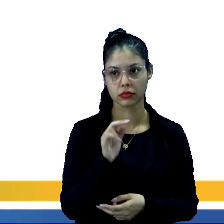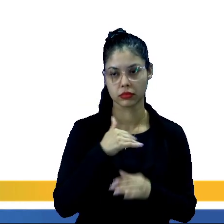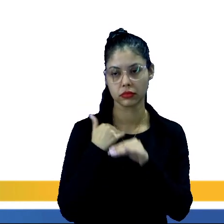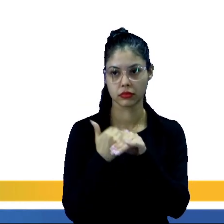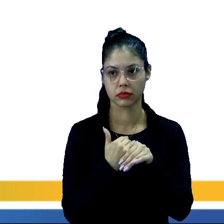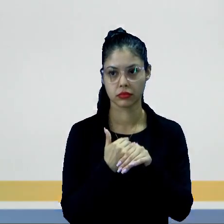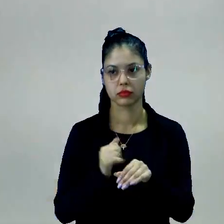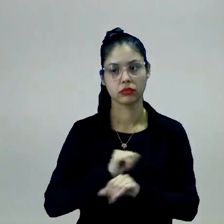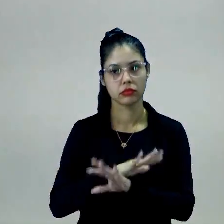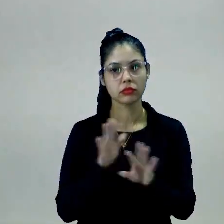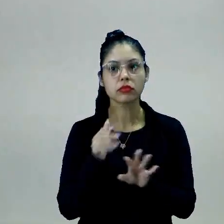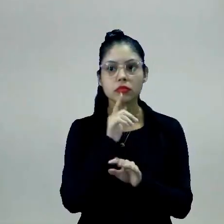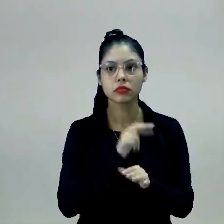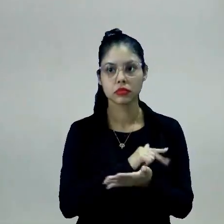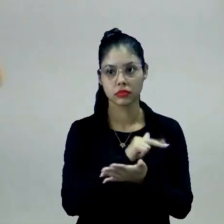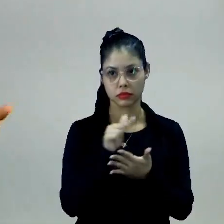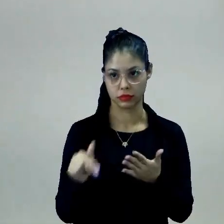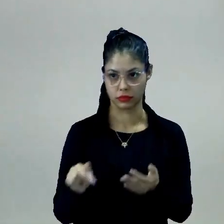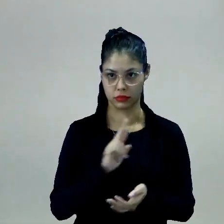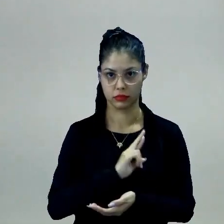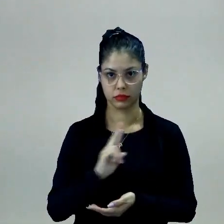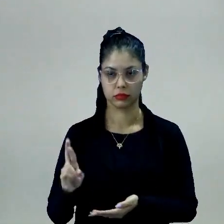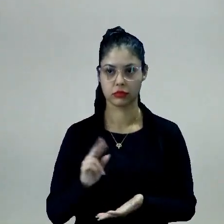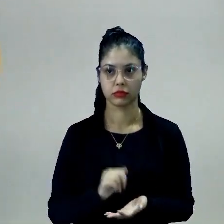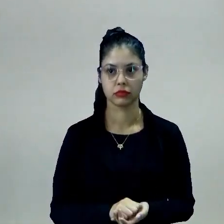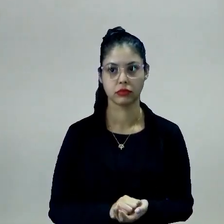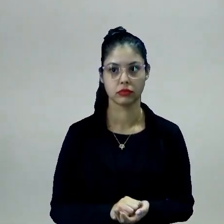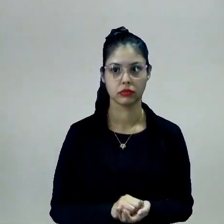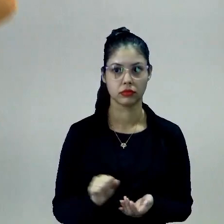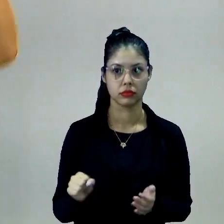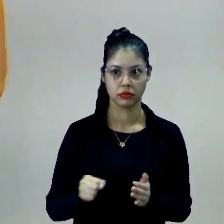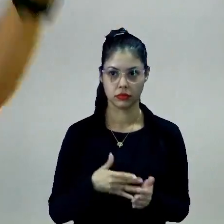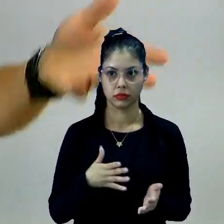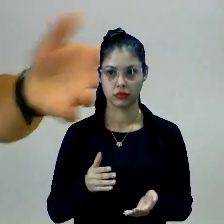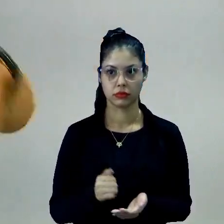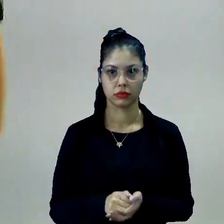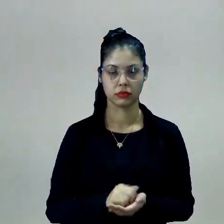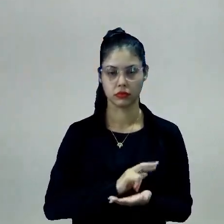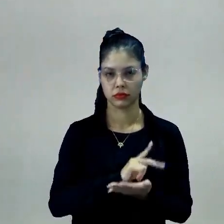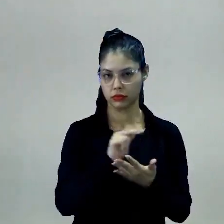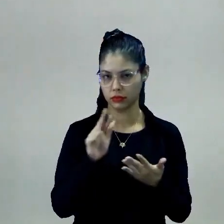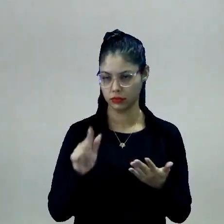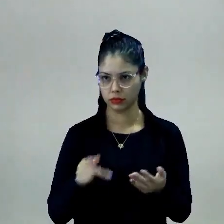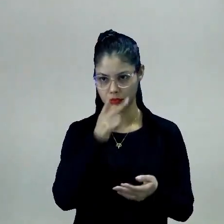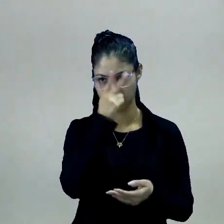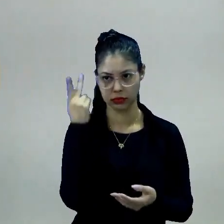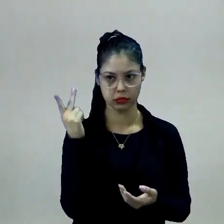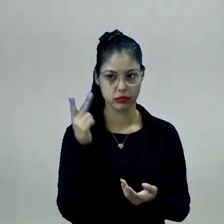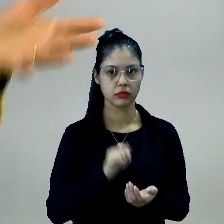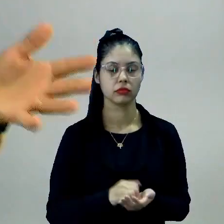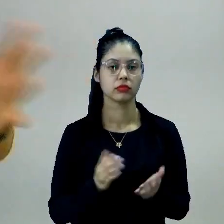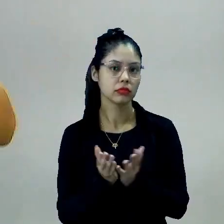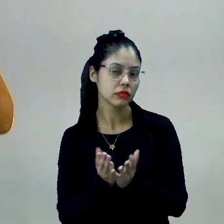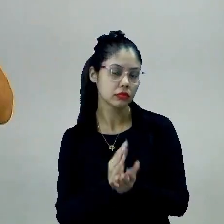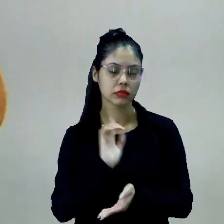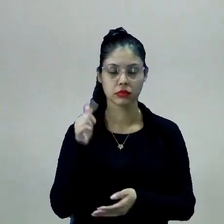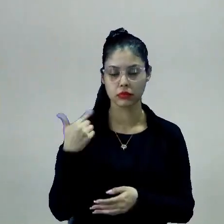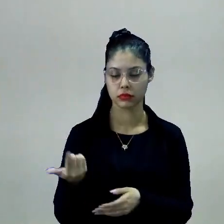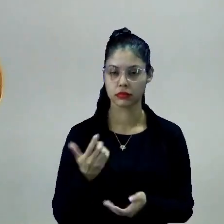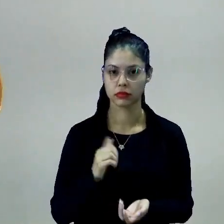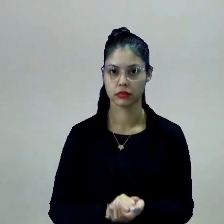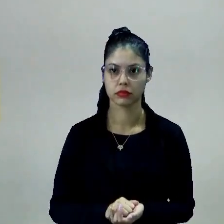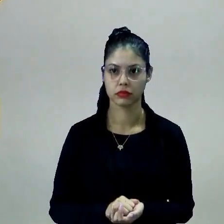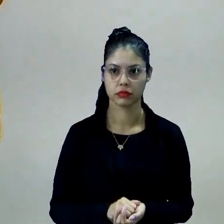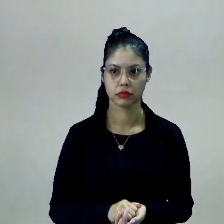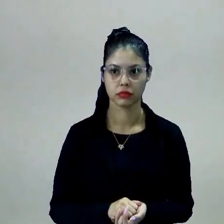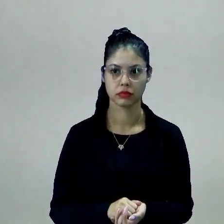Porque, claro, pessoal, nós temos a diversidade religiosa. Então, milhões de pessoas são muçulmanas, milhões de pessoas são do cristianismo, milhões de